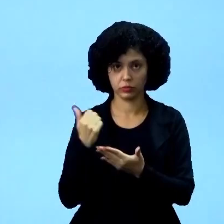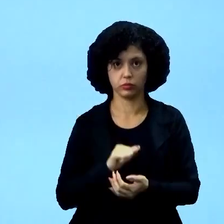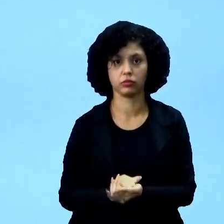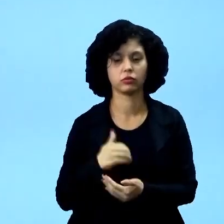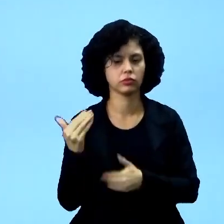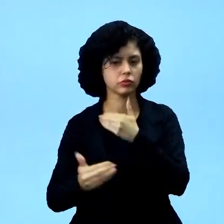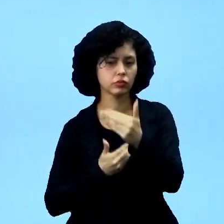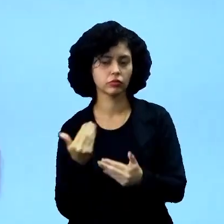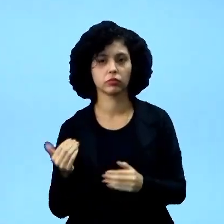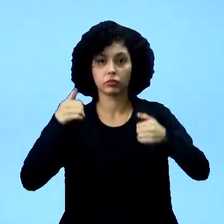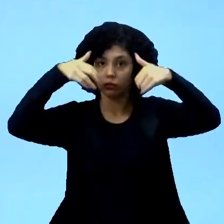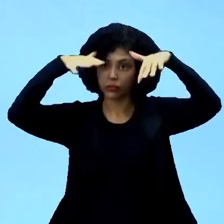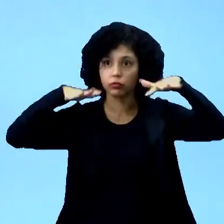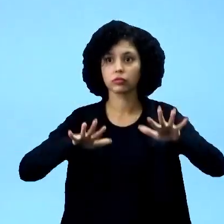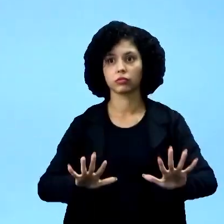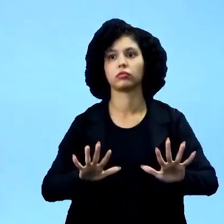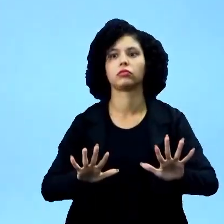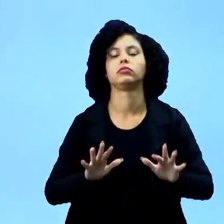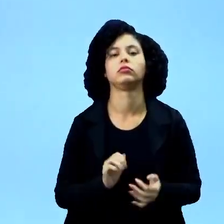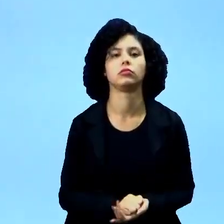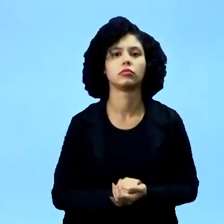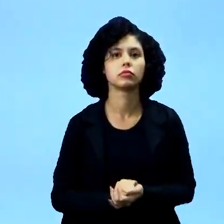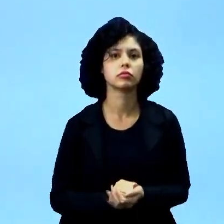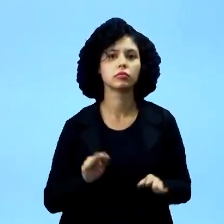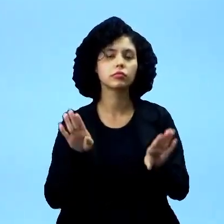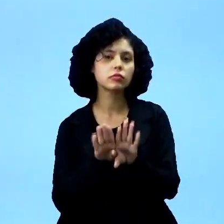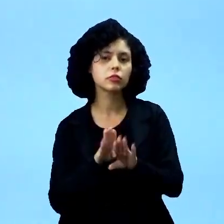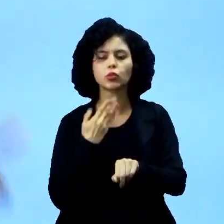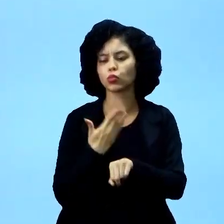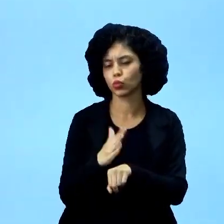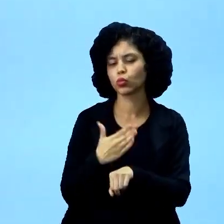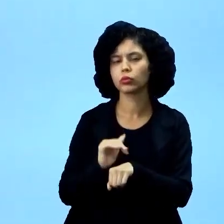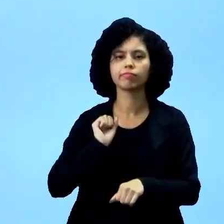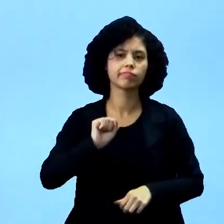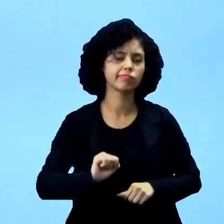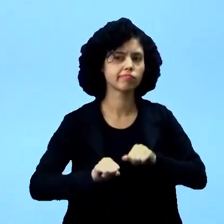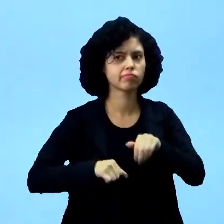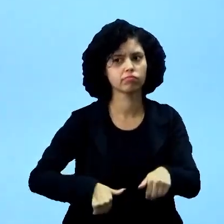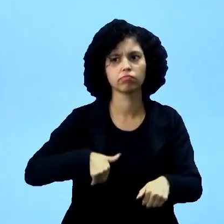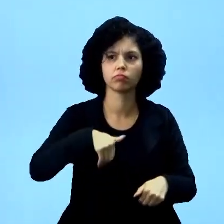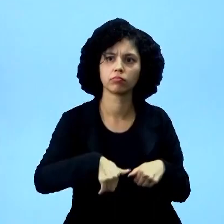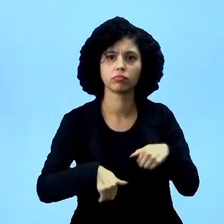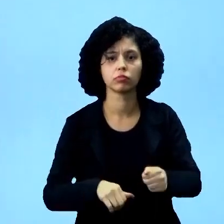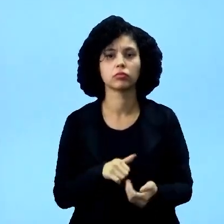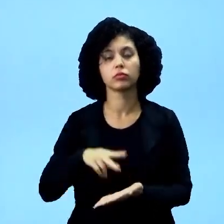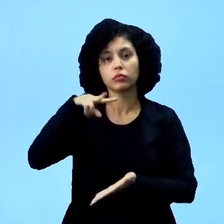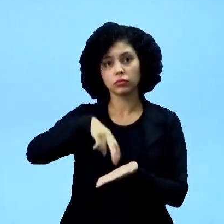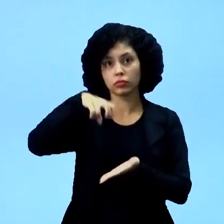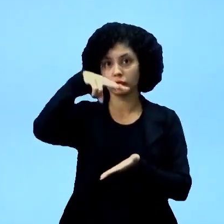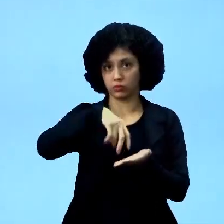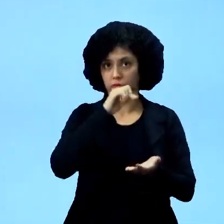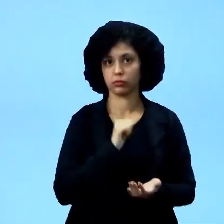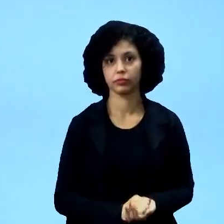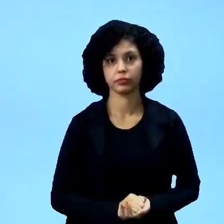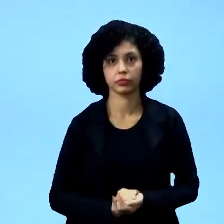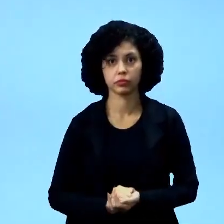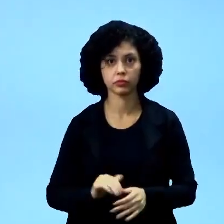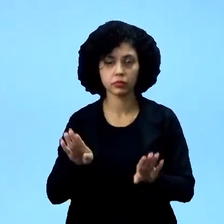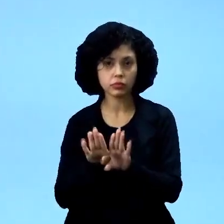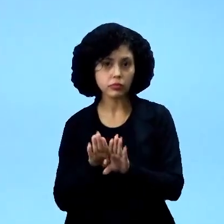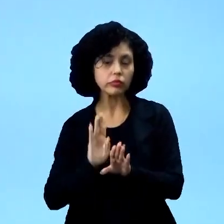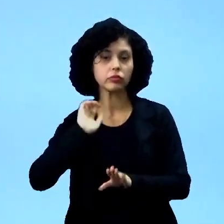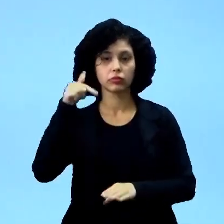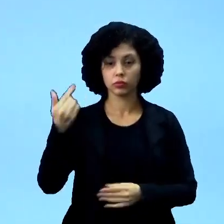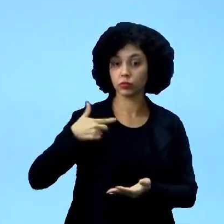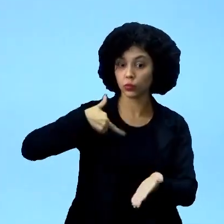desenvolve naturalmente. Eu tô lá e naturalmente, bebezinho, fui treinando, engateando, me arrastando, pulando, caindo, andando, e aí eu